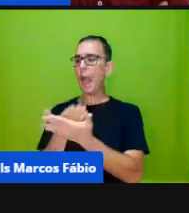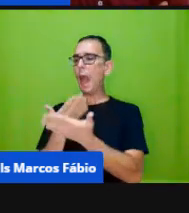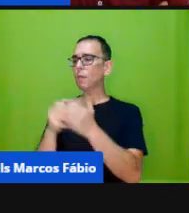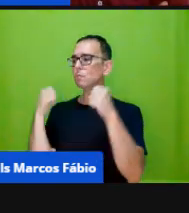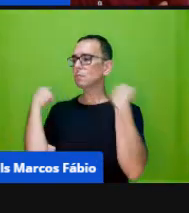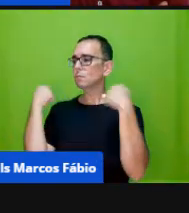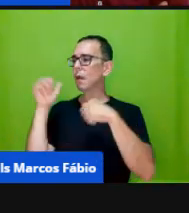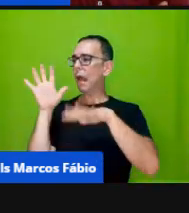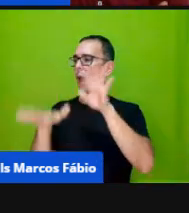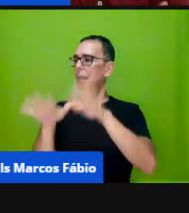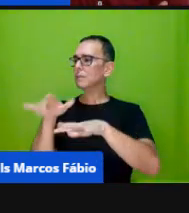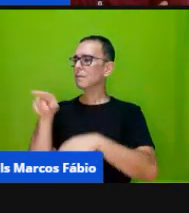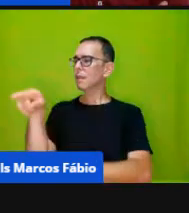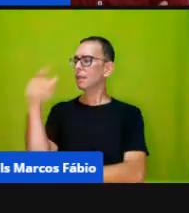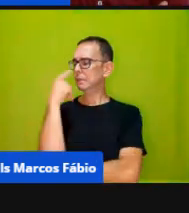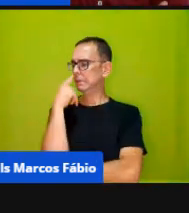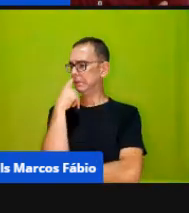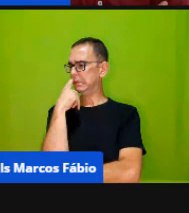muitas vezes a gente